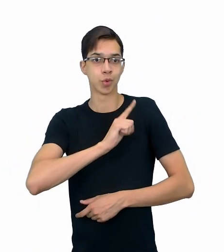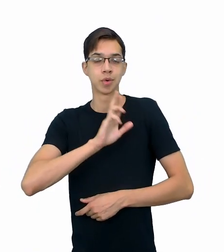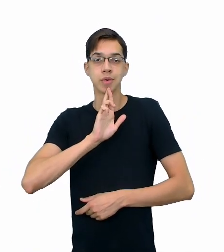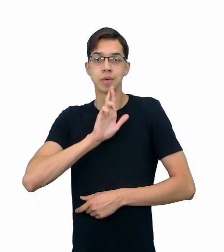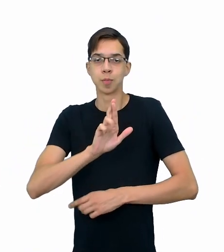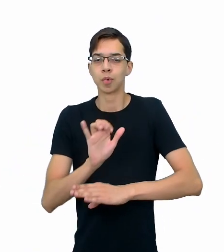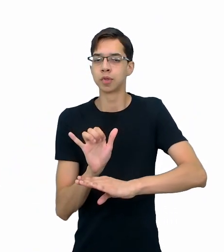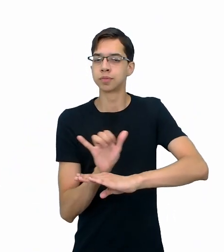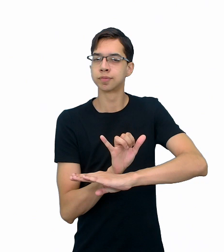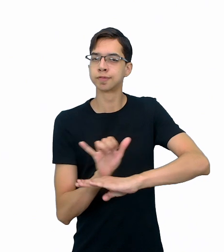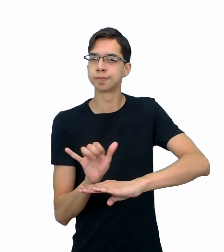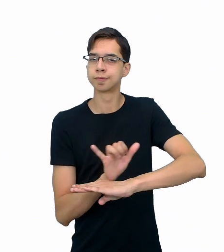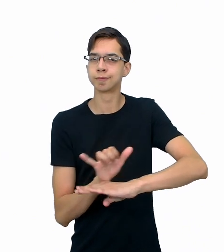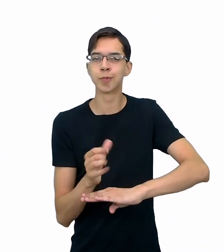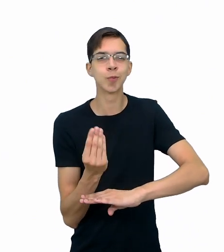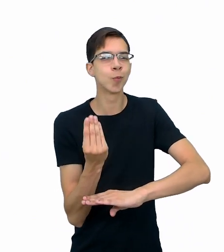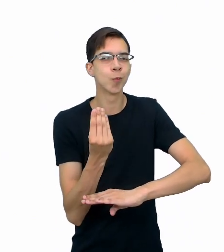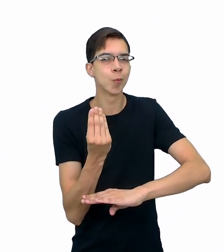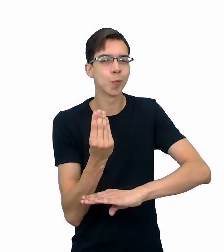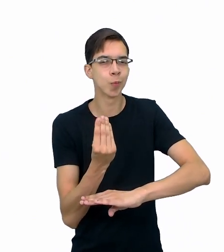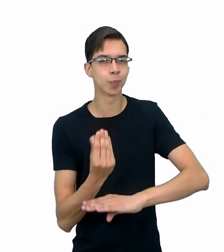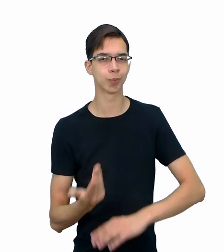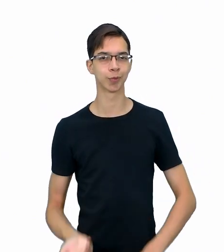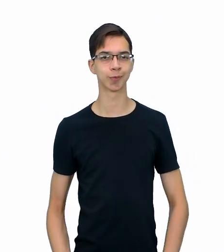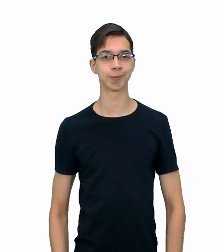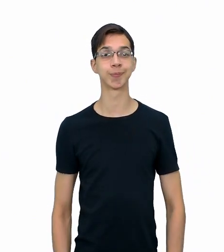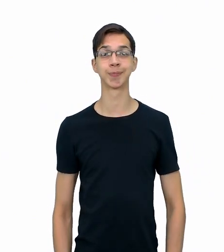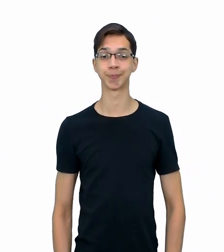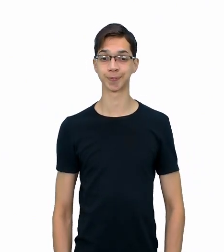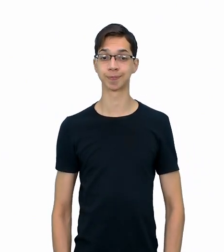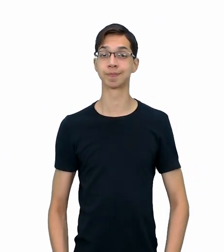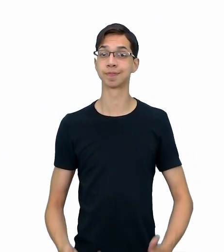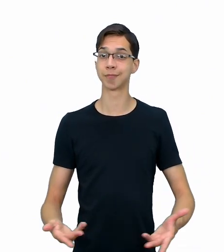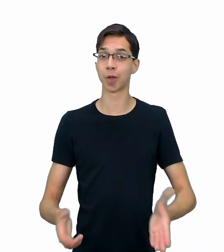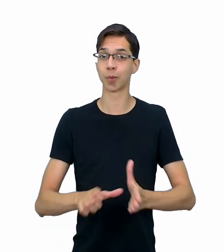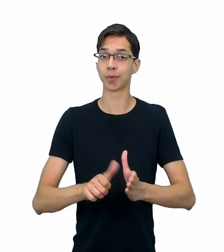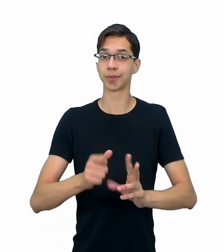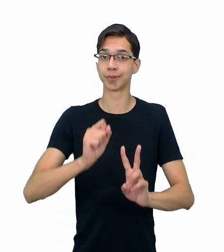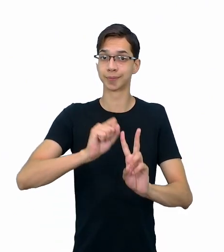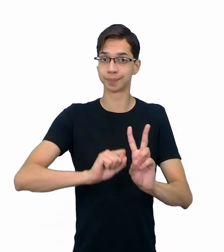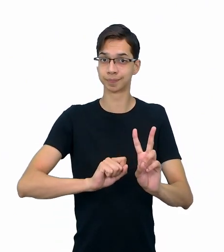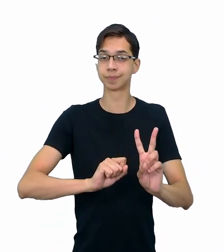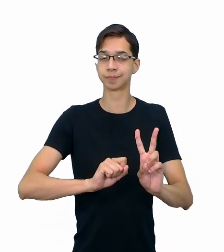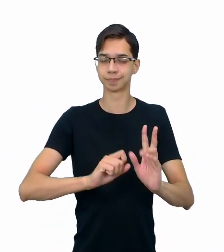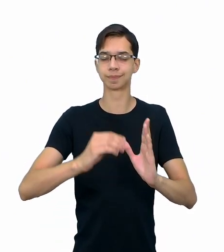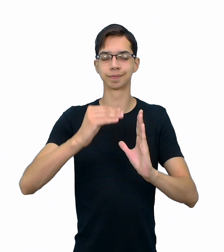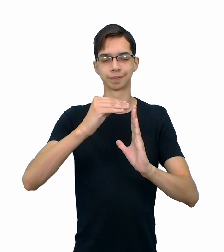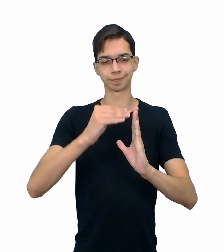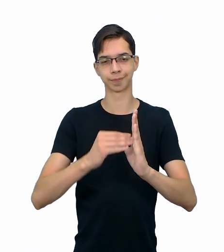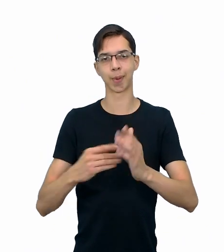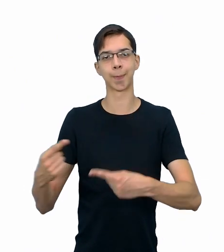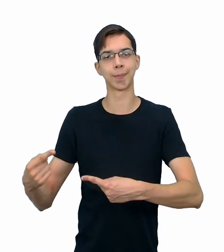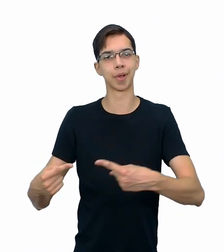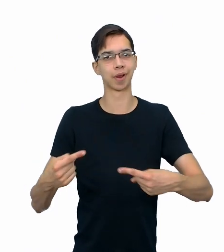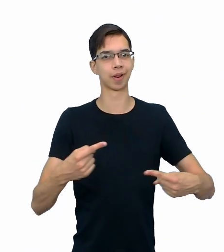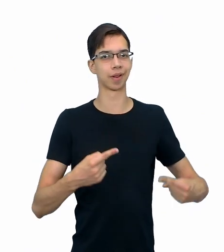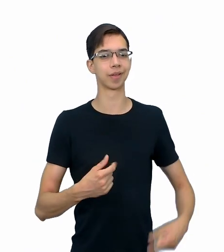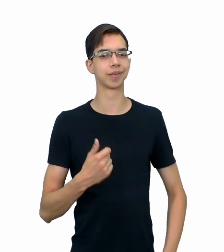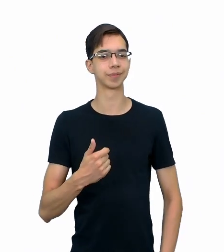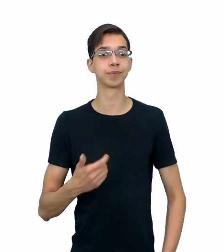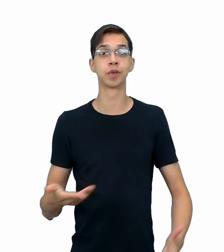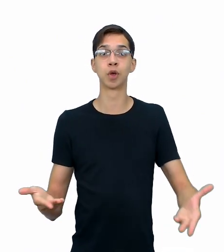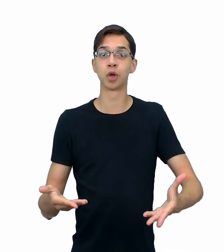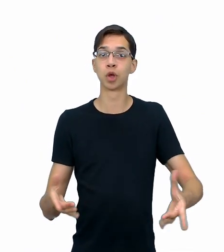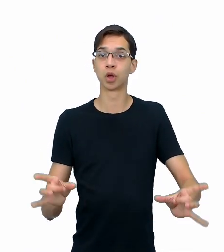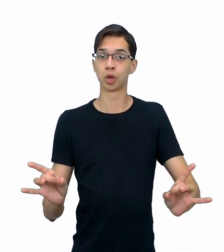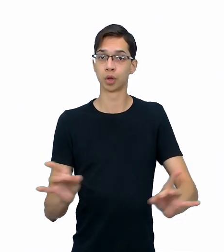ele teve essa pauta aí de discussões. Agora, para o segundo bimestre, né, da mesma